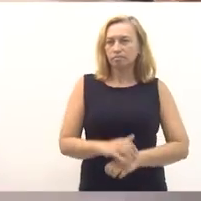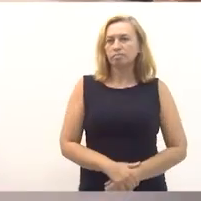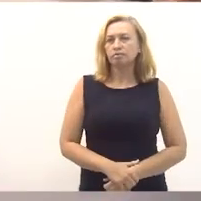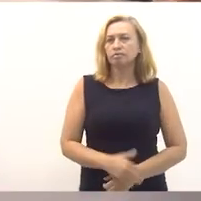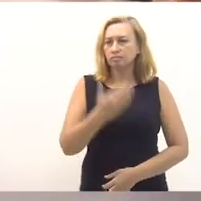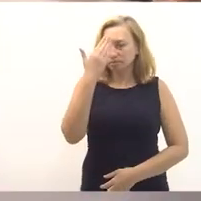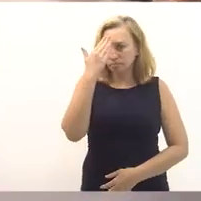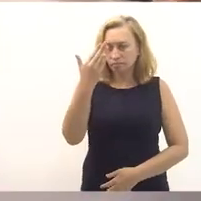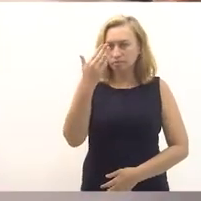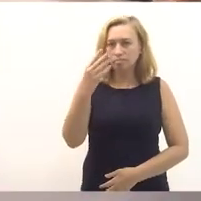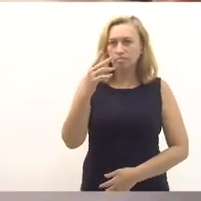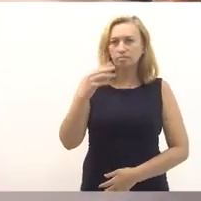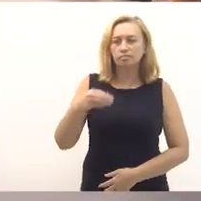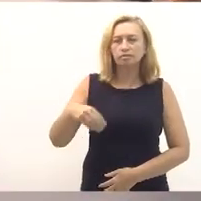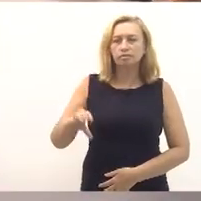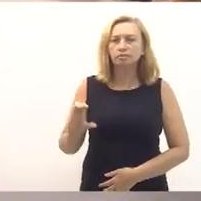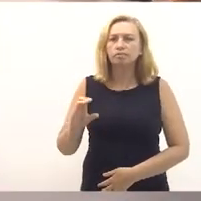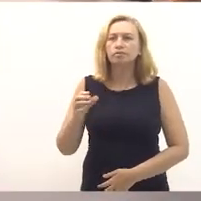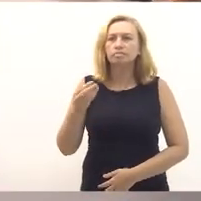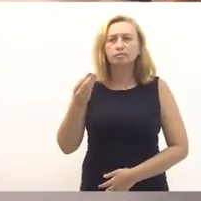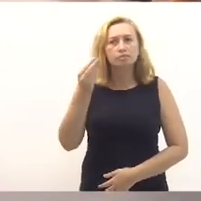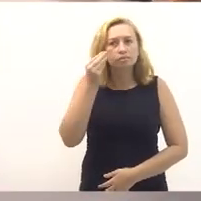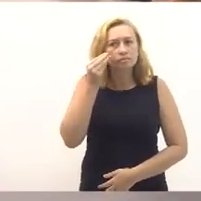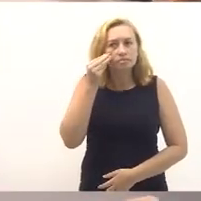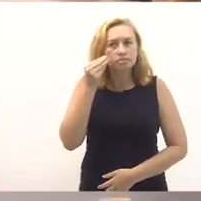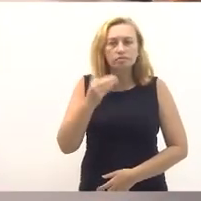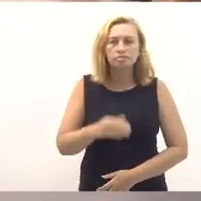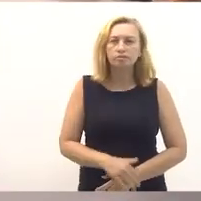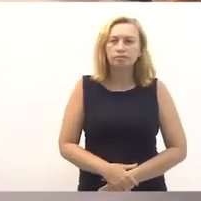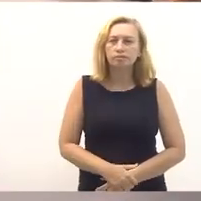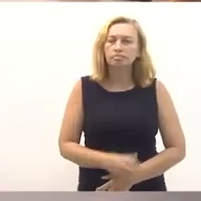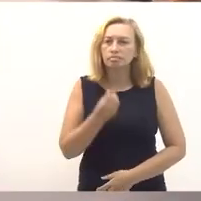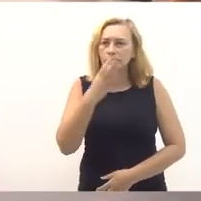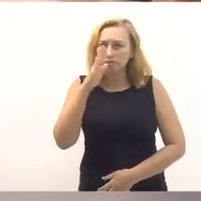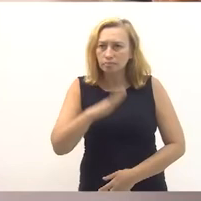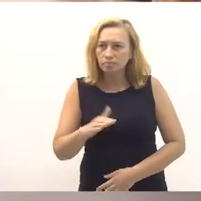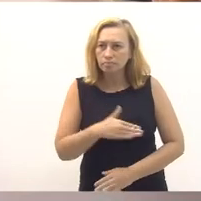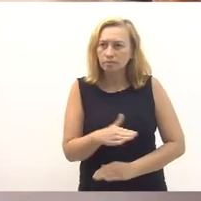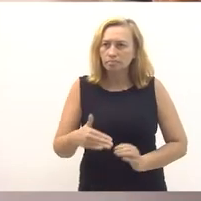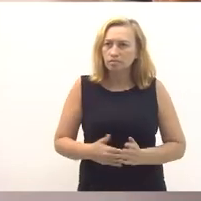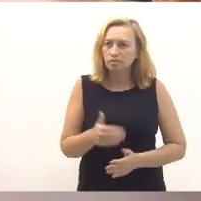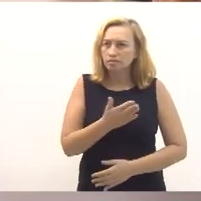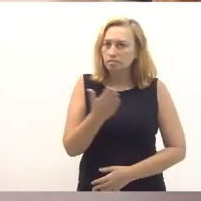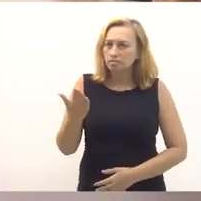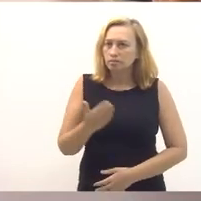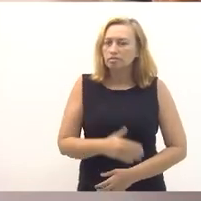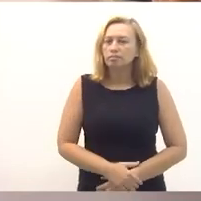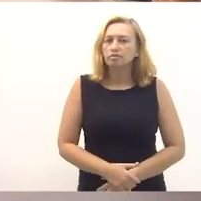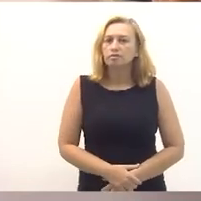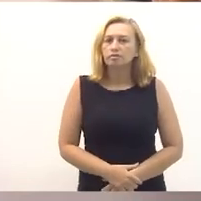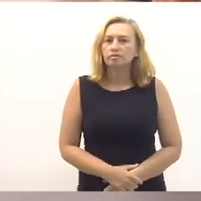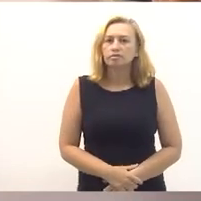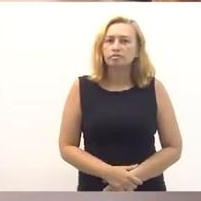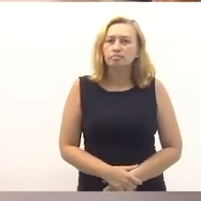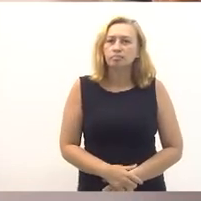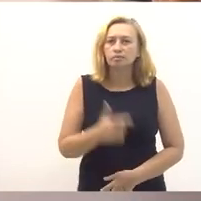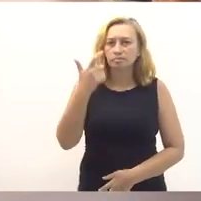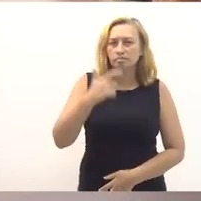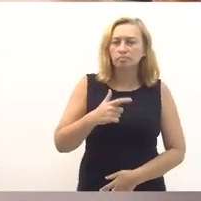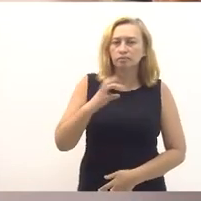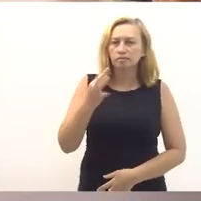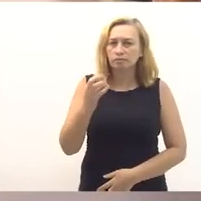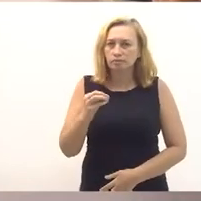obrigado minha que pela oportunidade é boa tarde a todos Olá eu sou Thiago